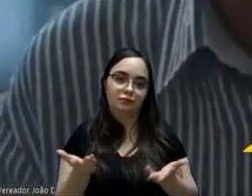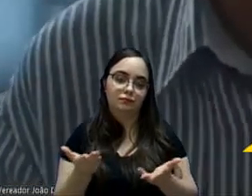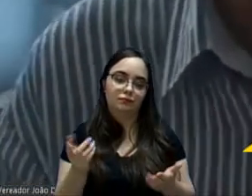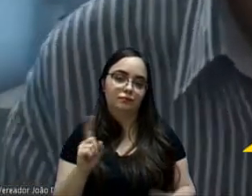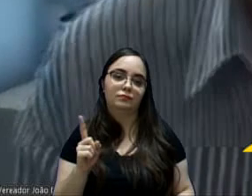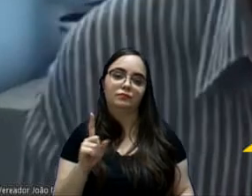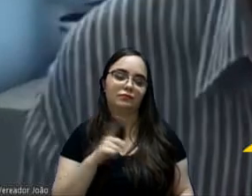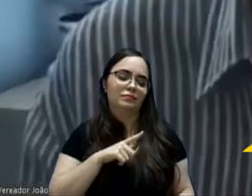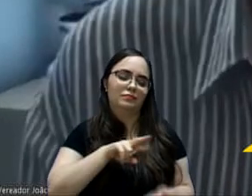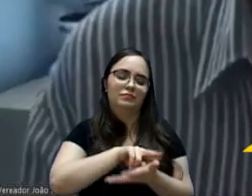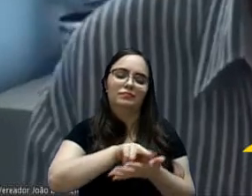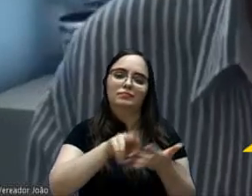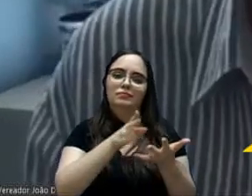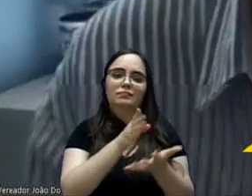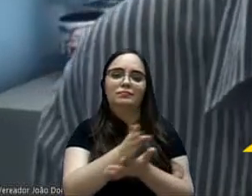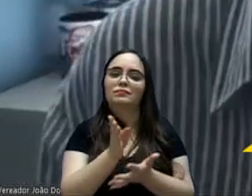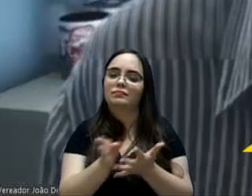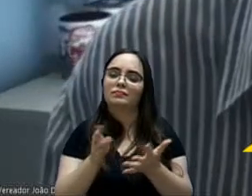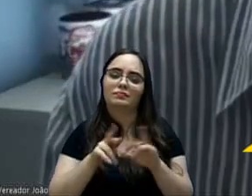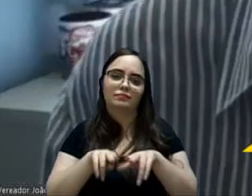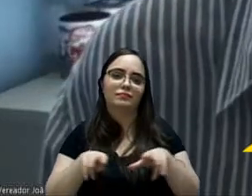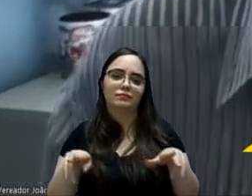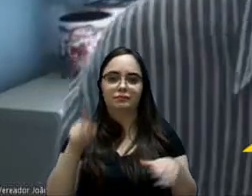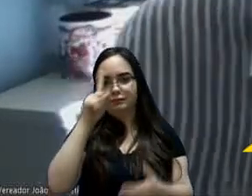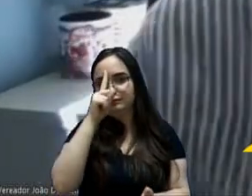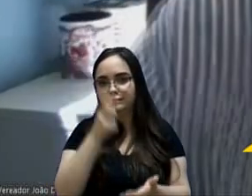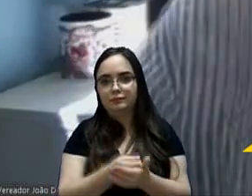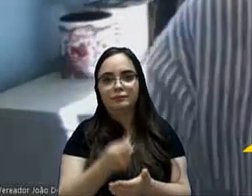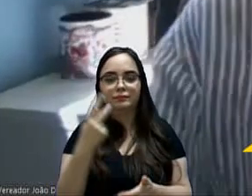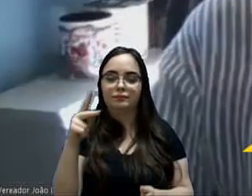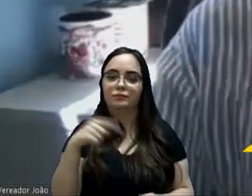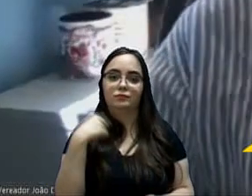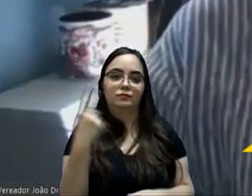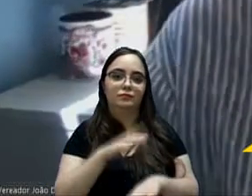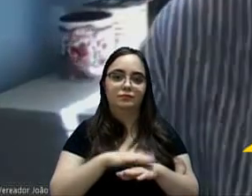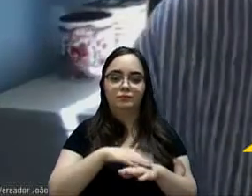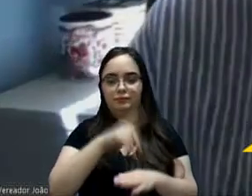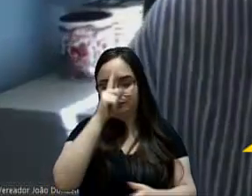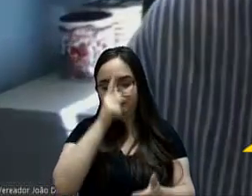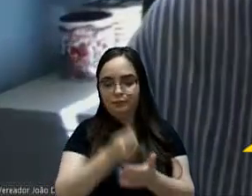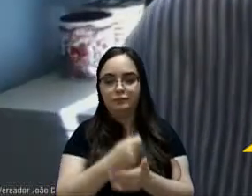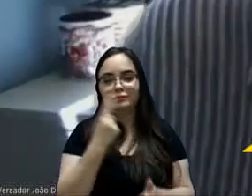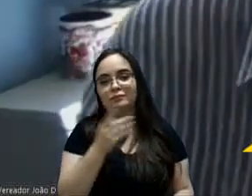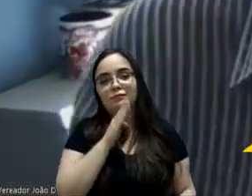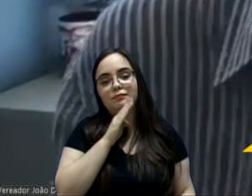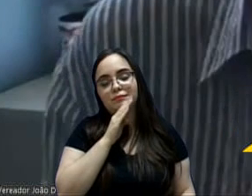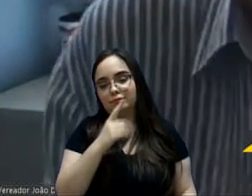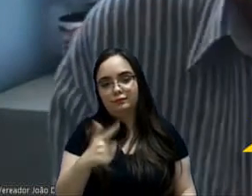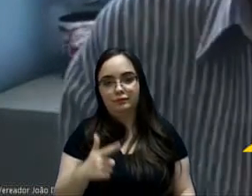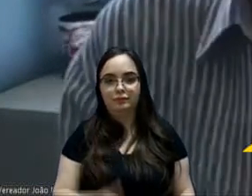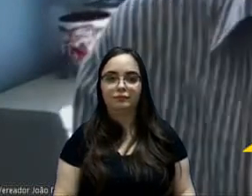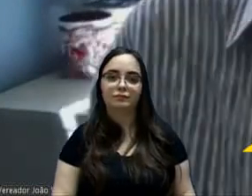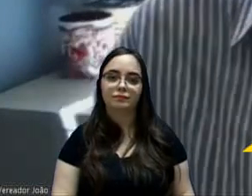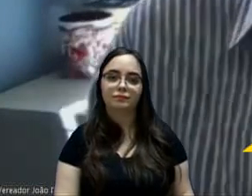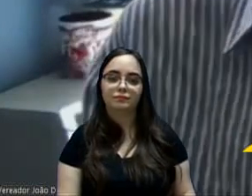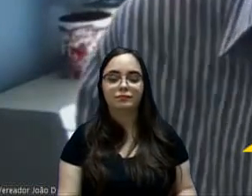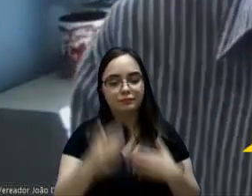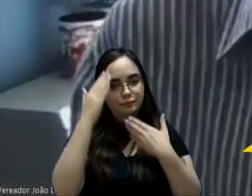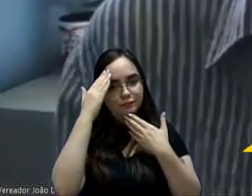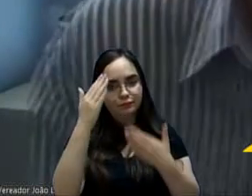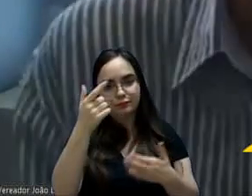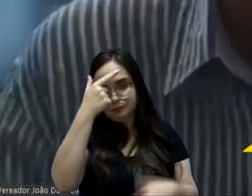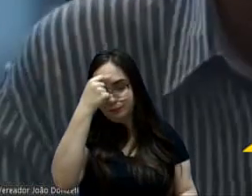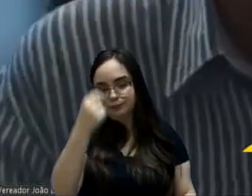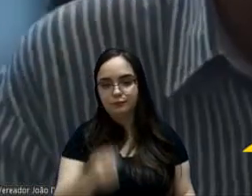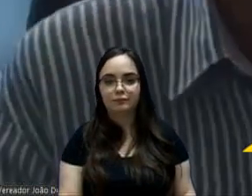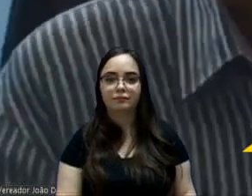tem várias alternativas e cabe ao executivo definir isso, não nós, não nós. Nós não temos conhecimento técnico para isso. Obrigado, Dilan,